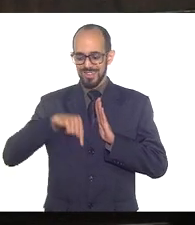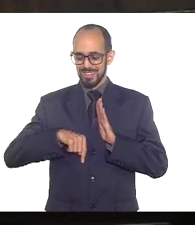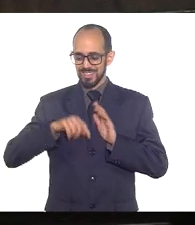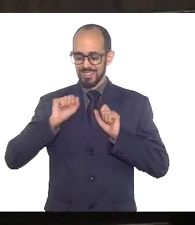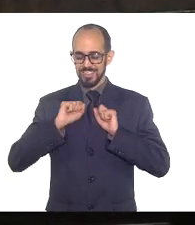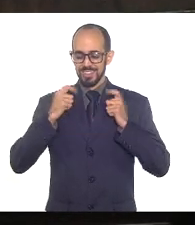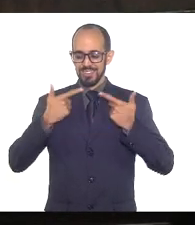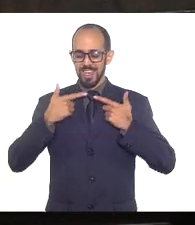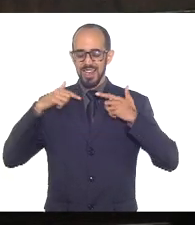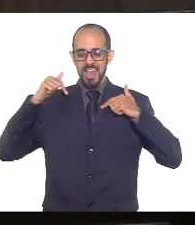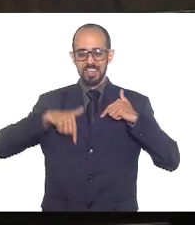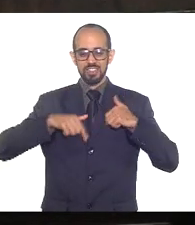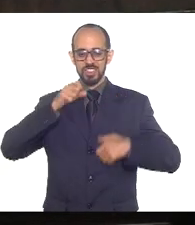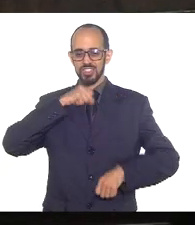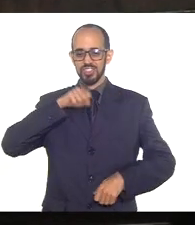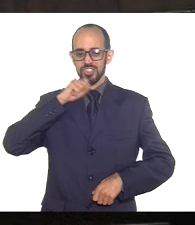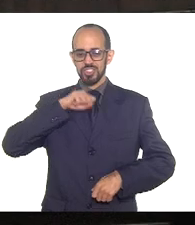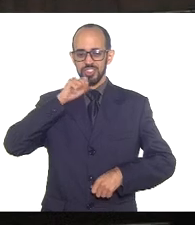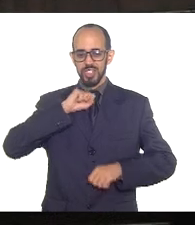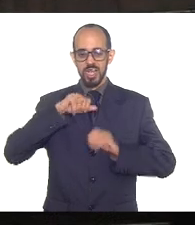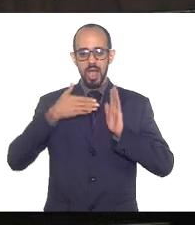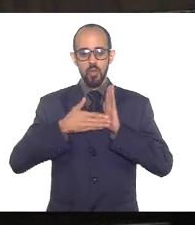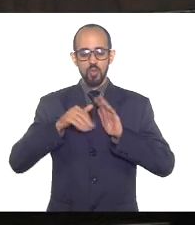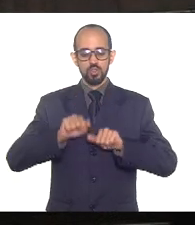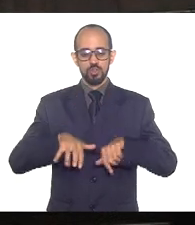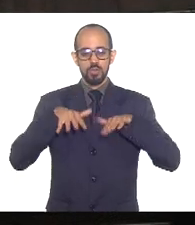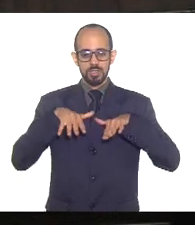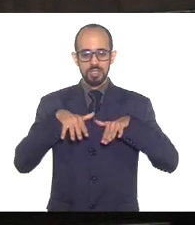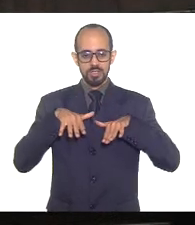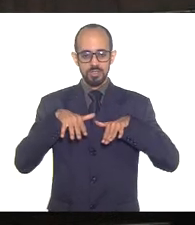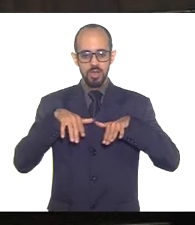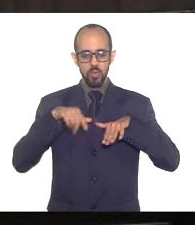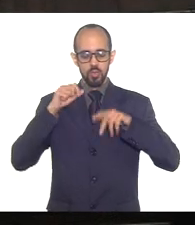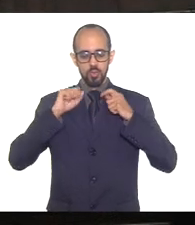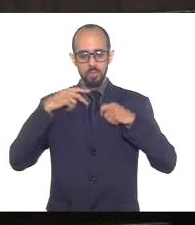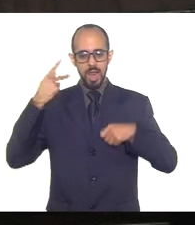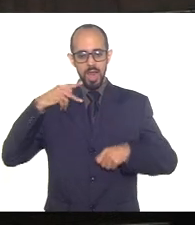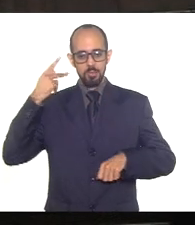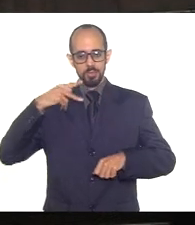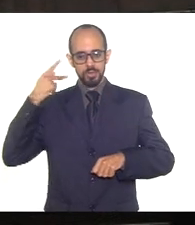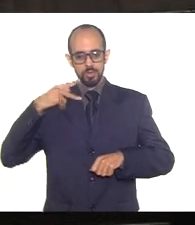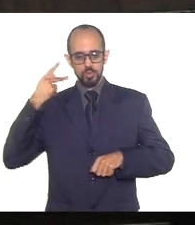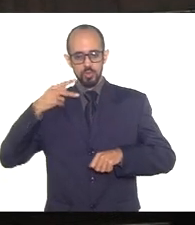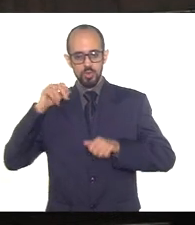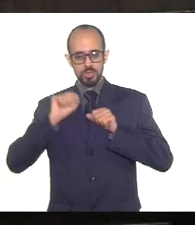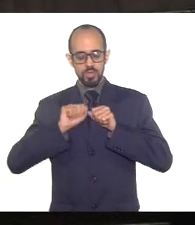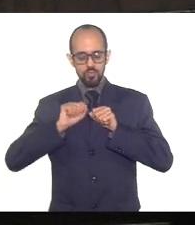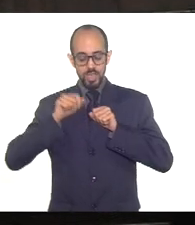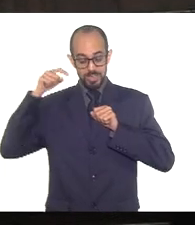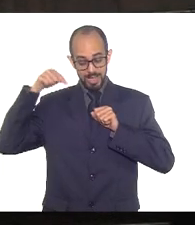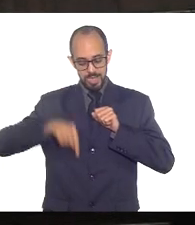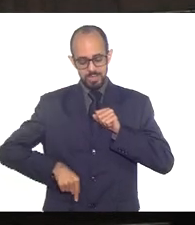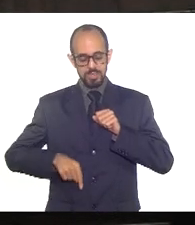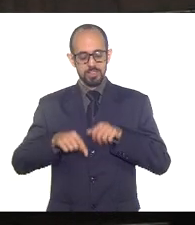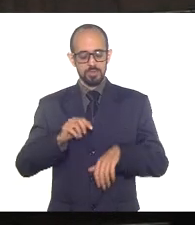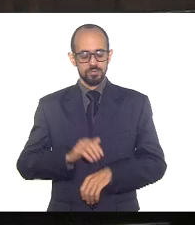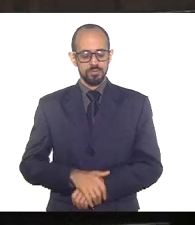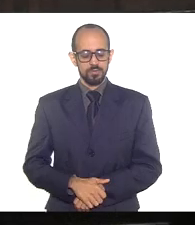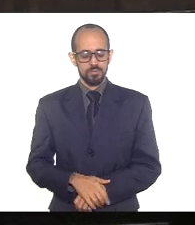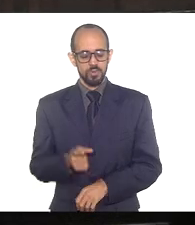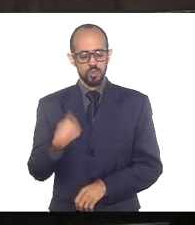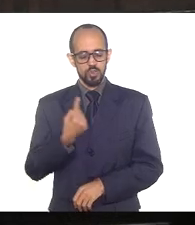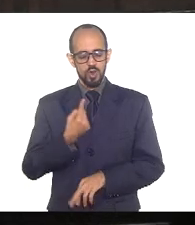última a última tensão né Desse Parlamento que foi feito aqui dentro dessa casa